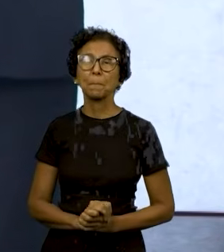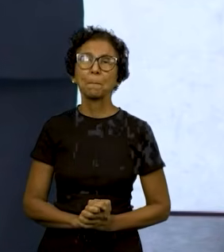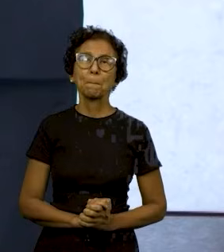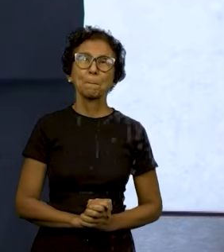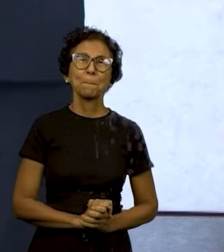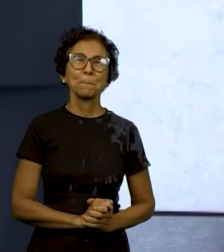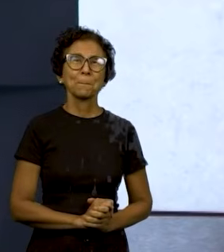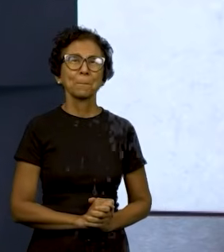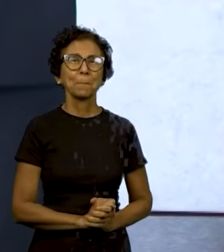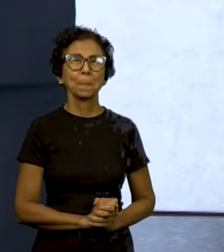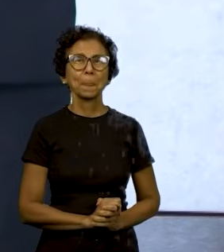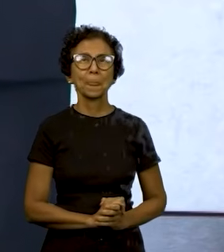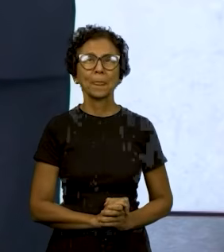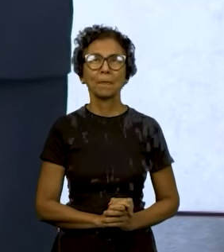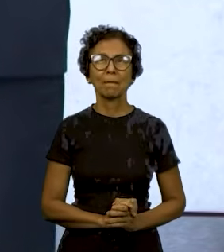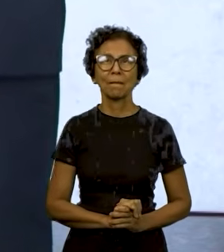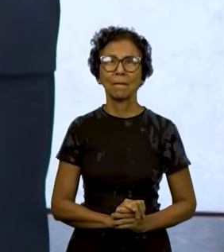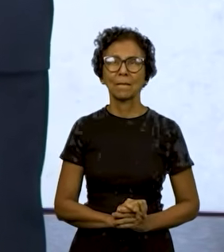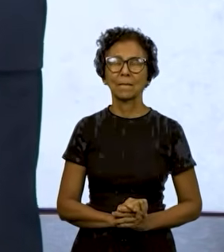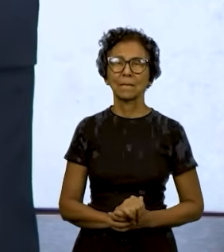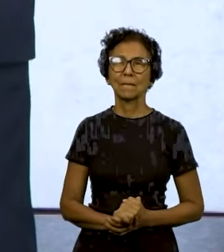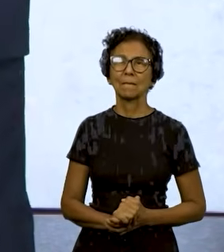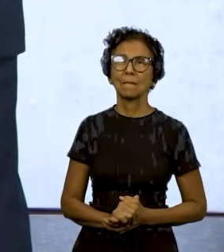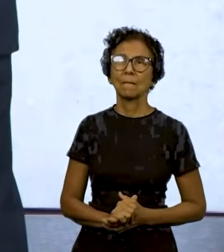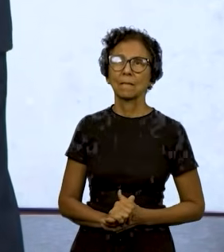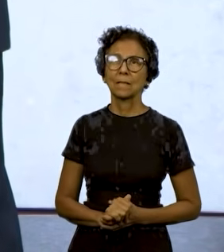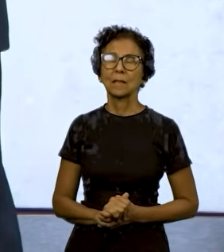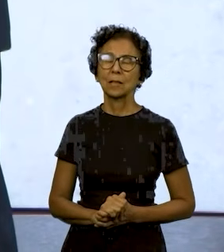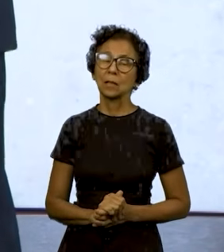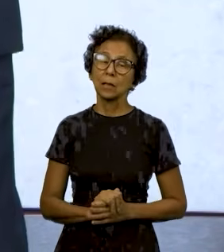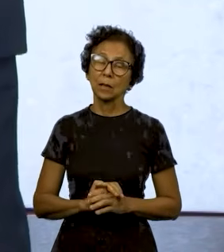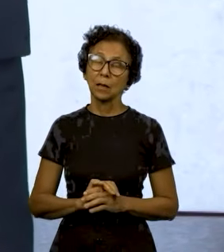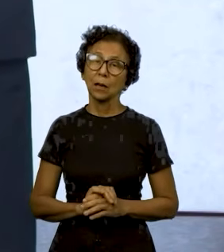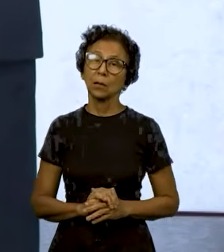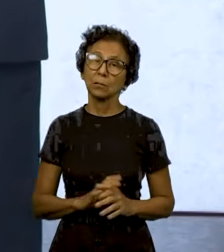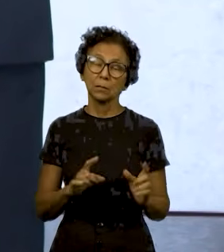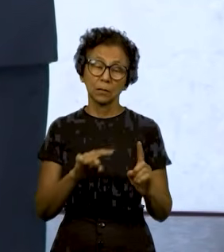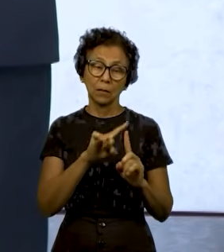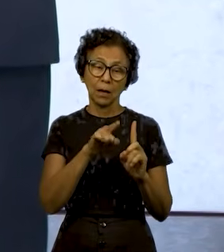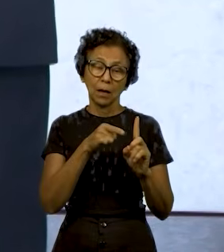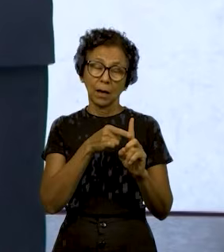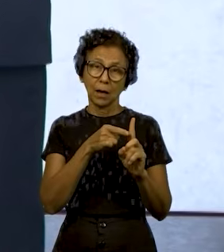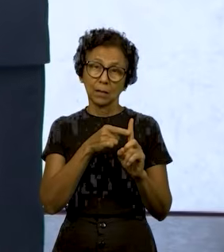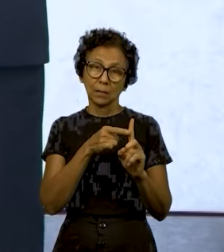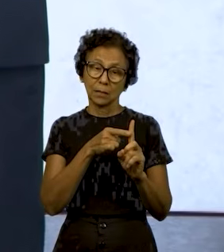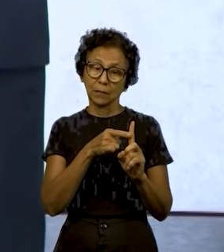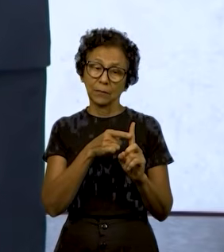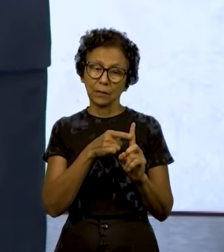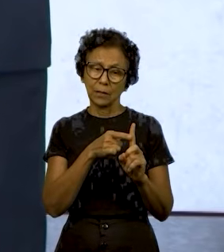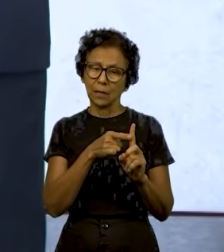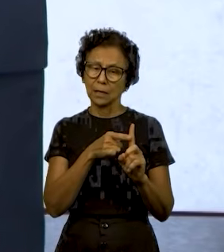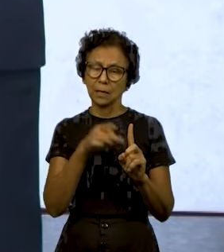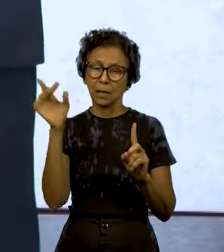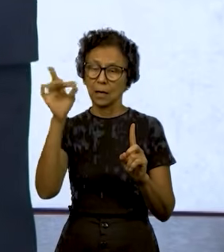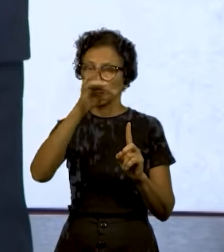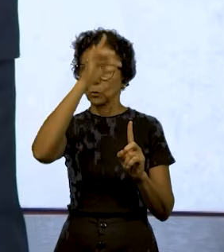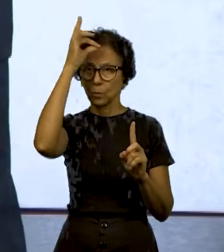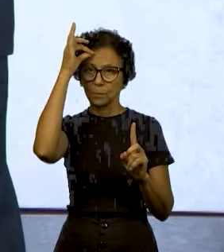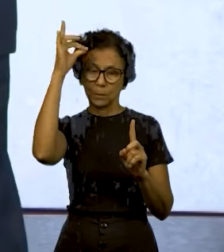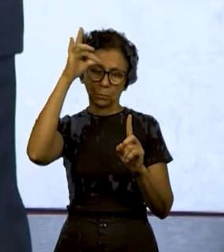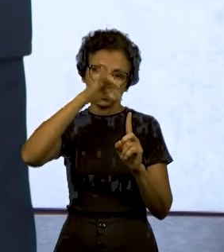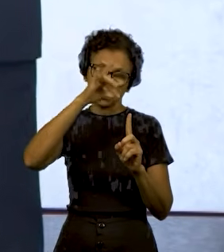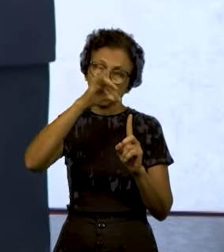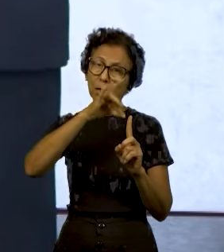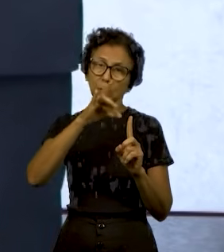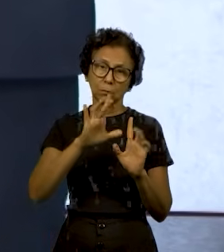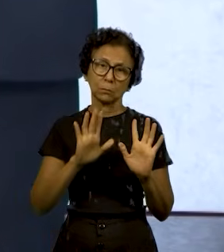casa não é um nascimento comum, é um nascimento do Espírito Santo. Não temas, que isso é nascimento do Espírito Santo. Então, por